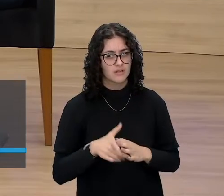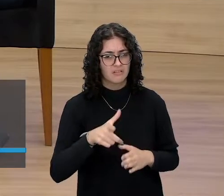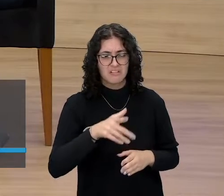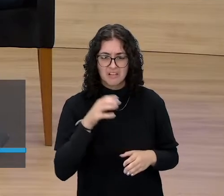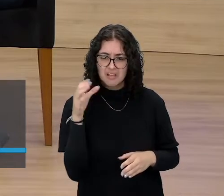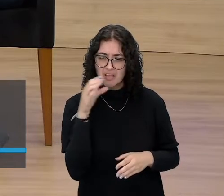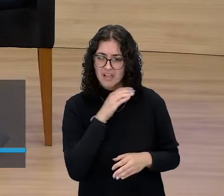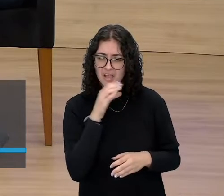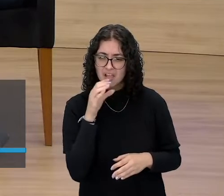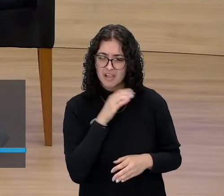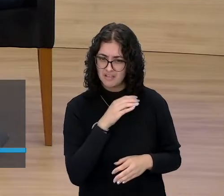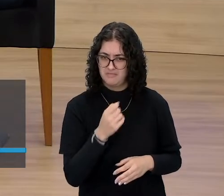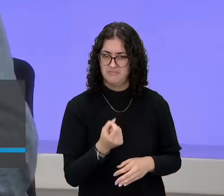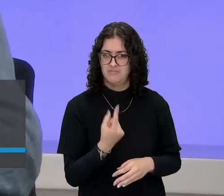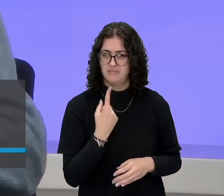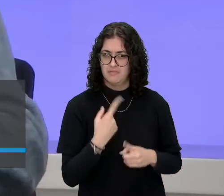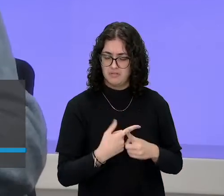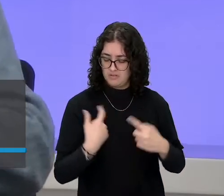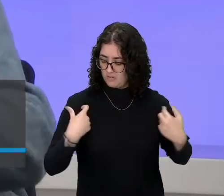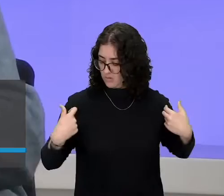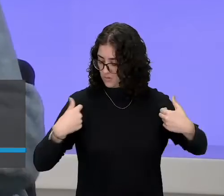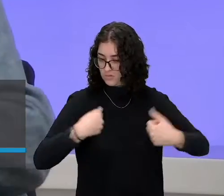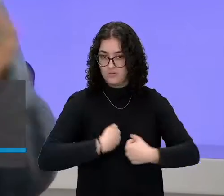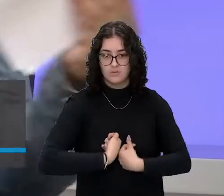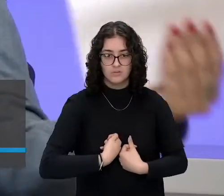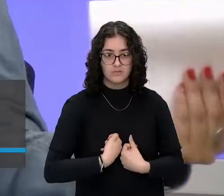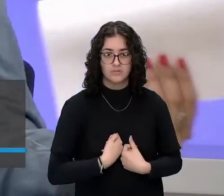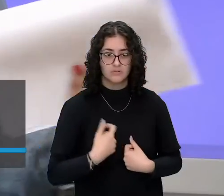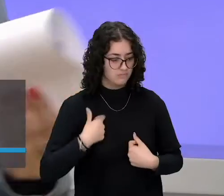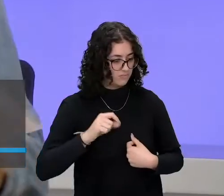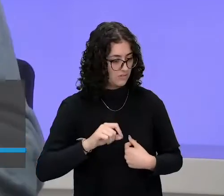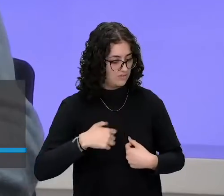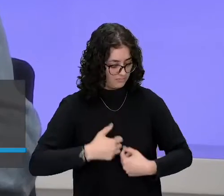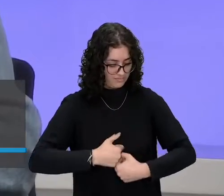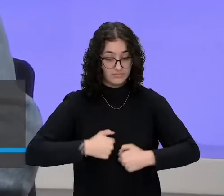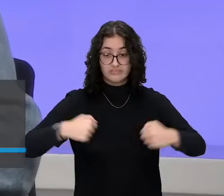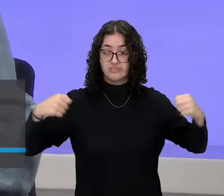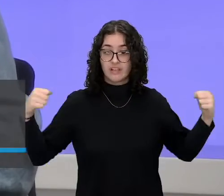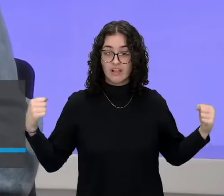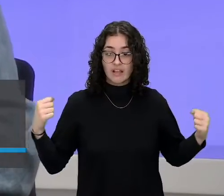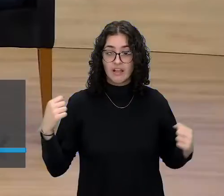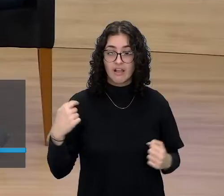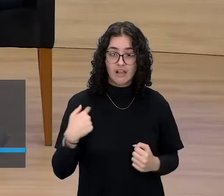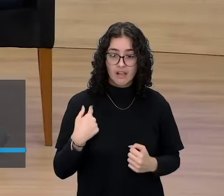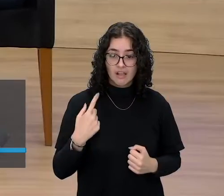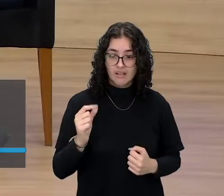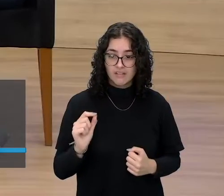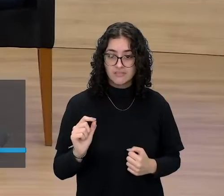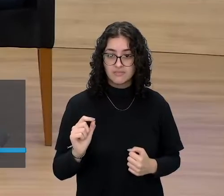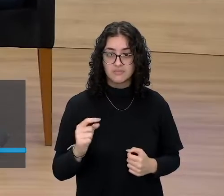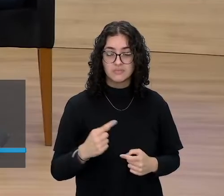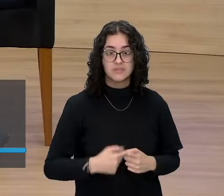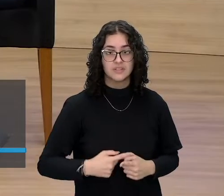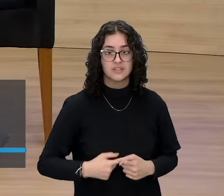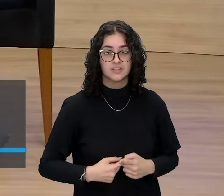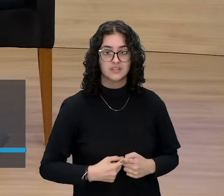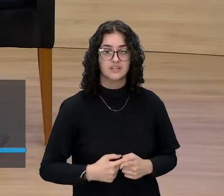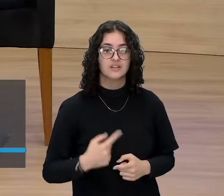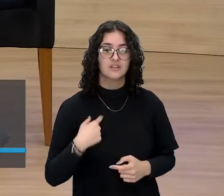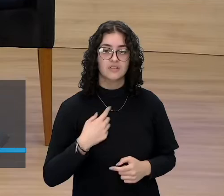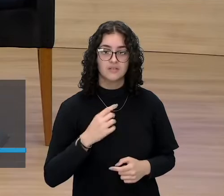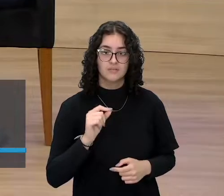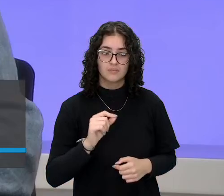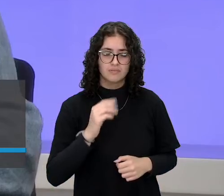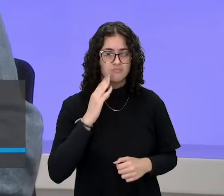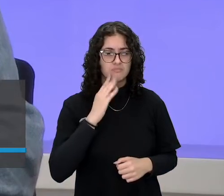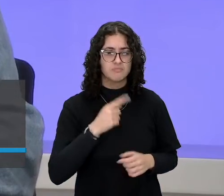mais quente. Tanto é que eu tava com uma blusa de frio. O primeiro intuito foi tirar. Eu não estava fazendo nenhum esforço, porque a primeira caverna que eu conheci